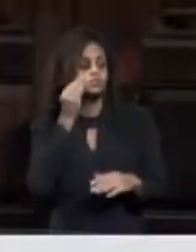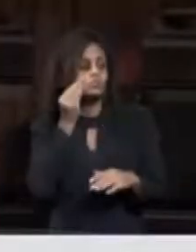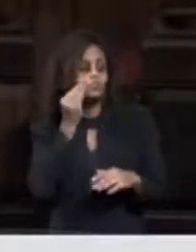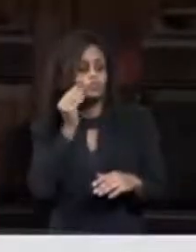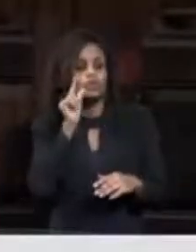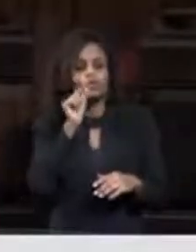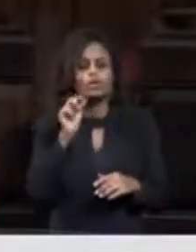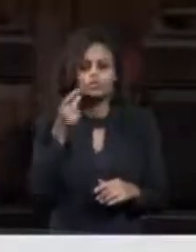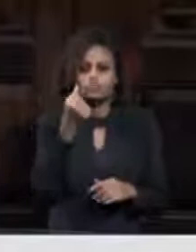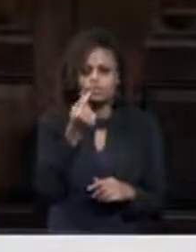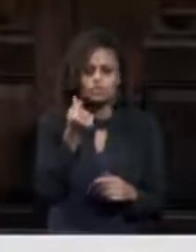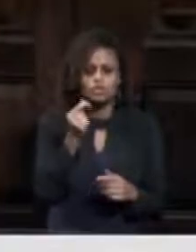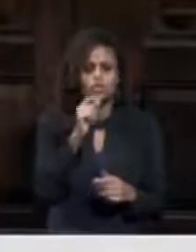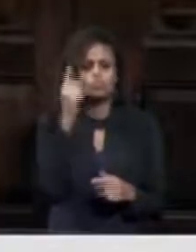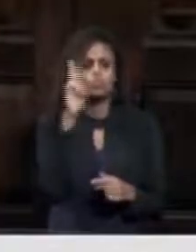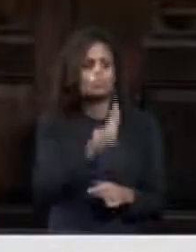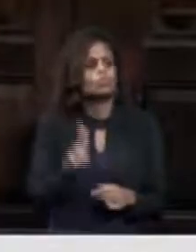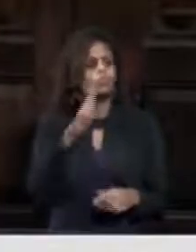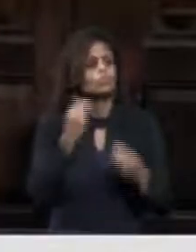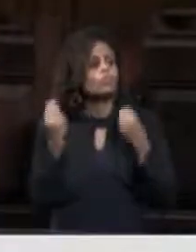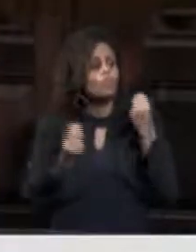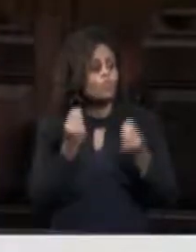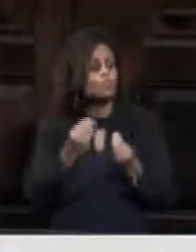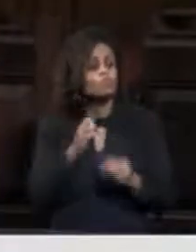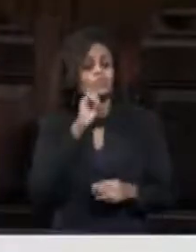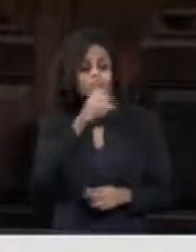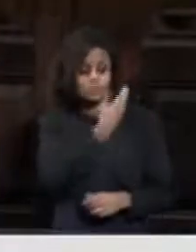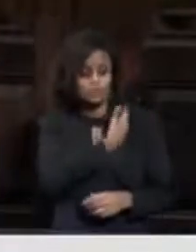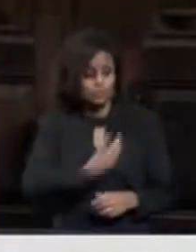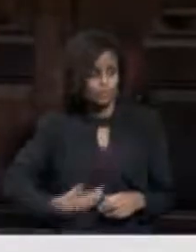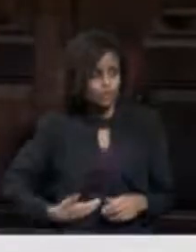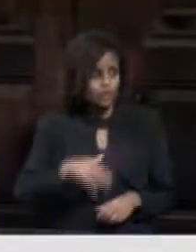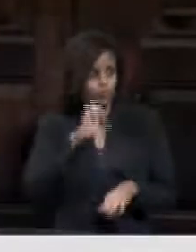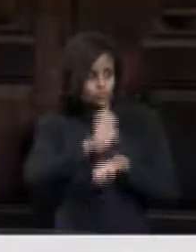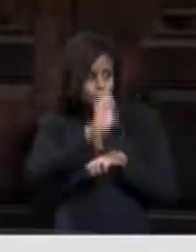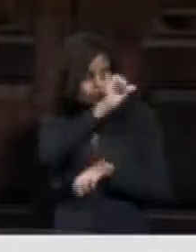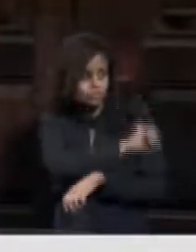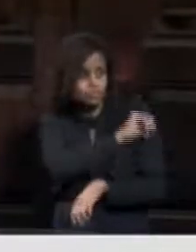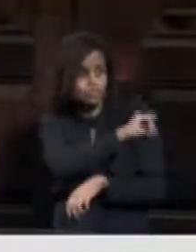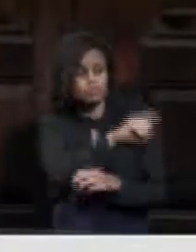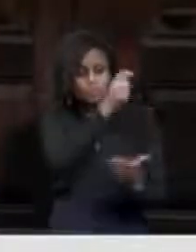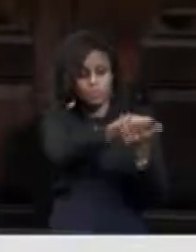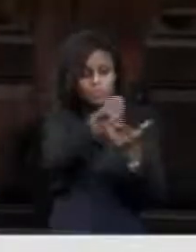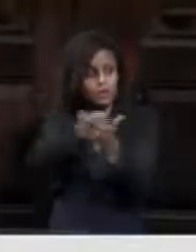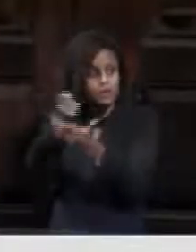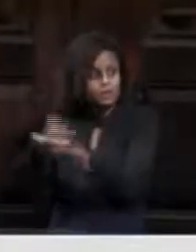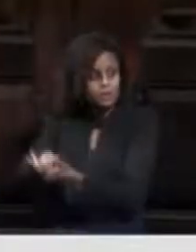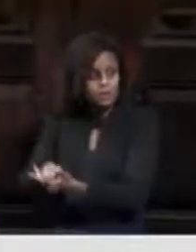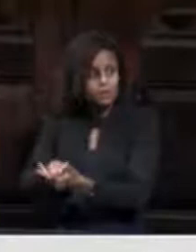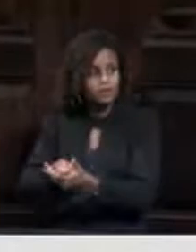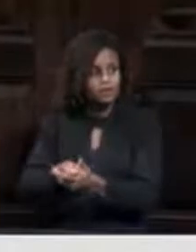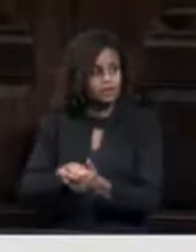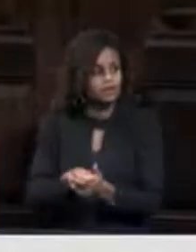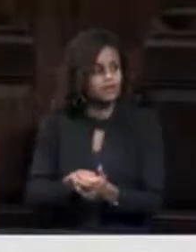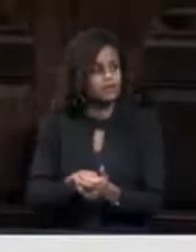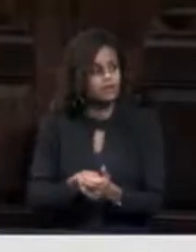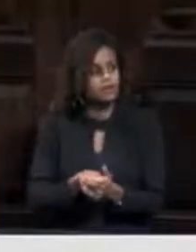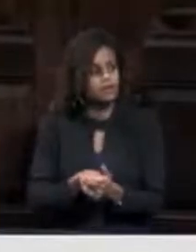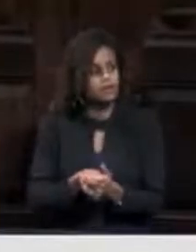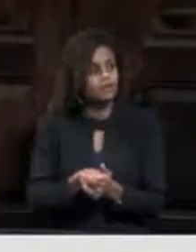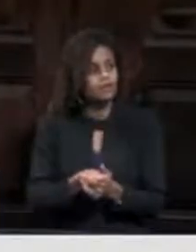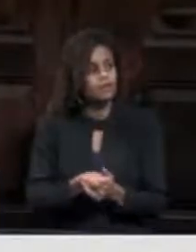está subsidiando, se é o Estado que está dando dinheiro exatamente para os